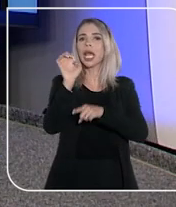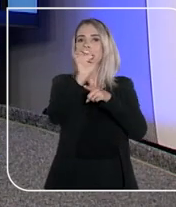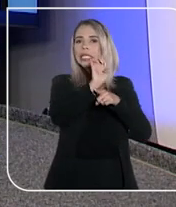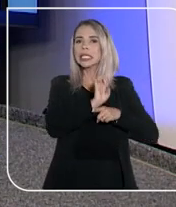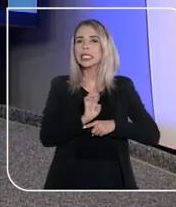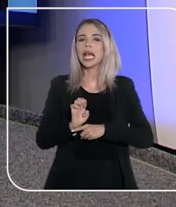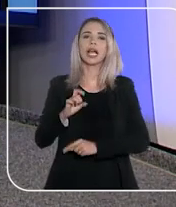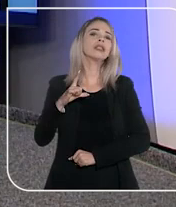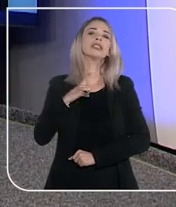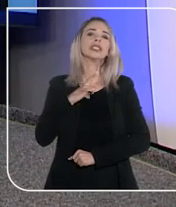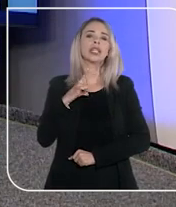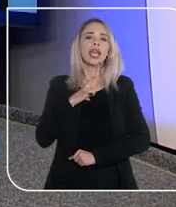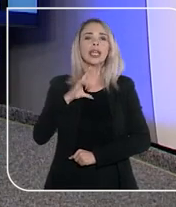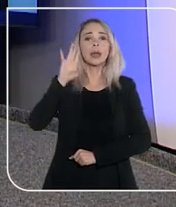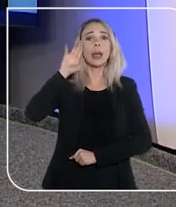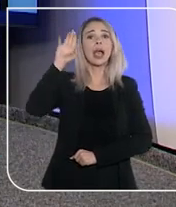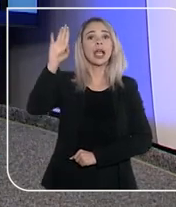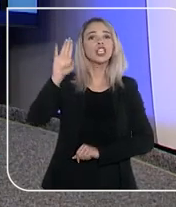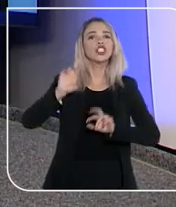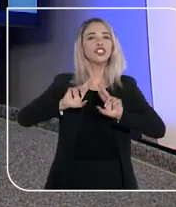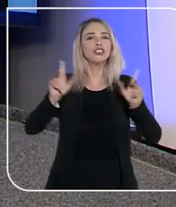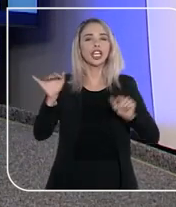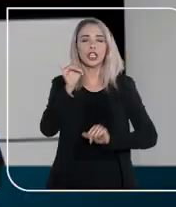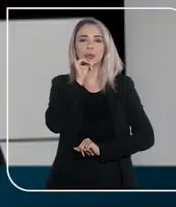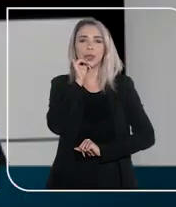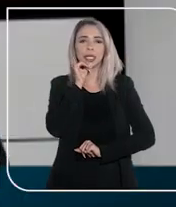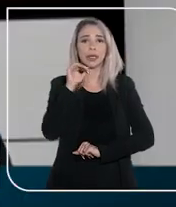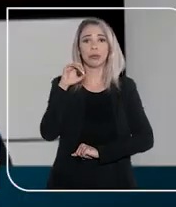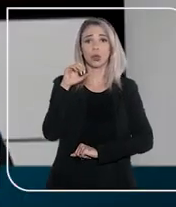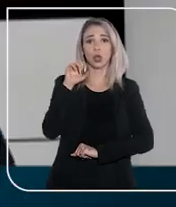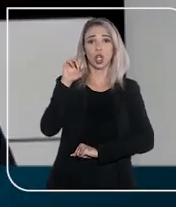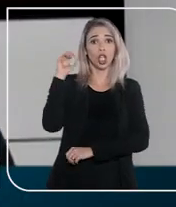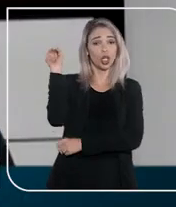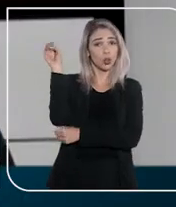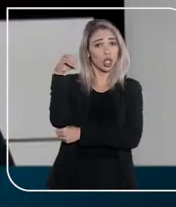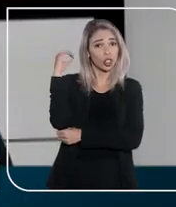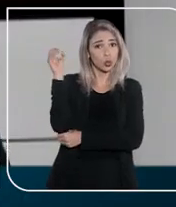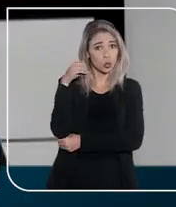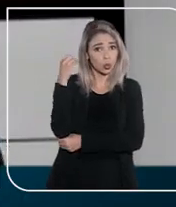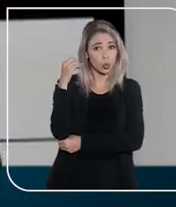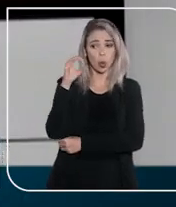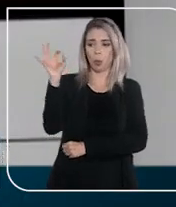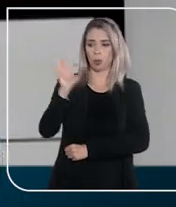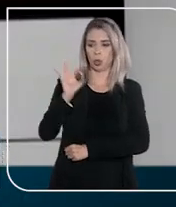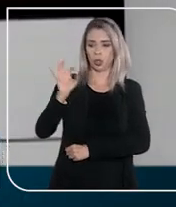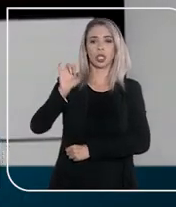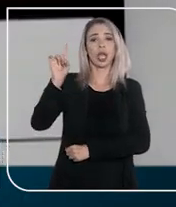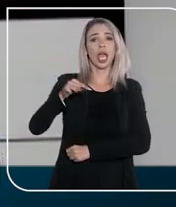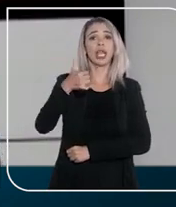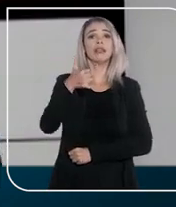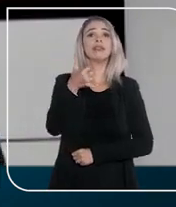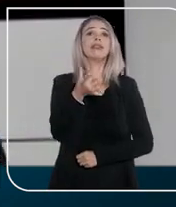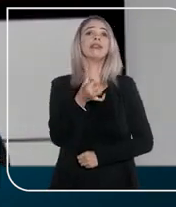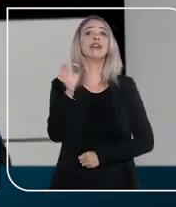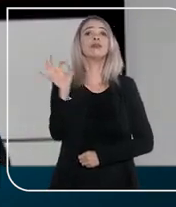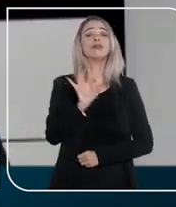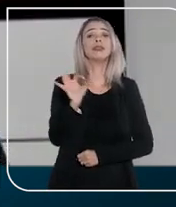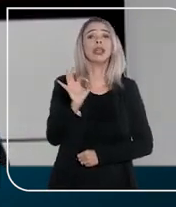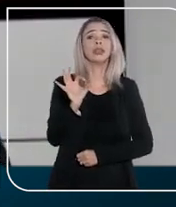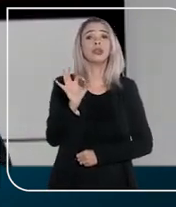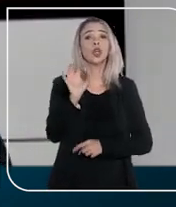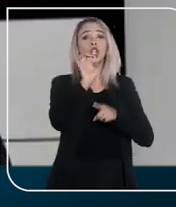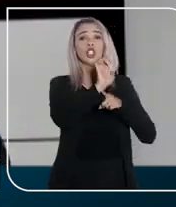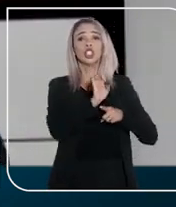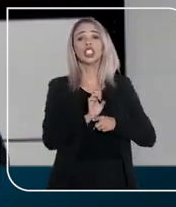um percentual diferente, como é o caso do estado do Rio Grande do Sul. O percentual por lei é de 16%. Temos estados